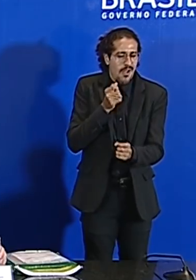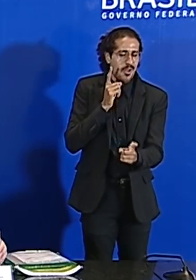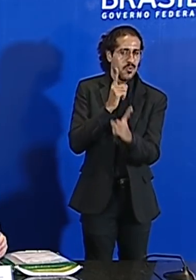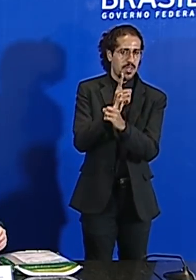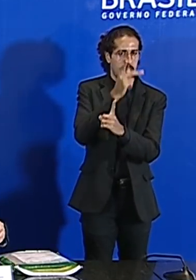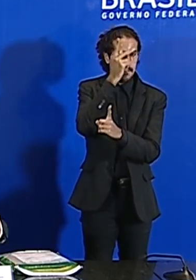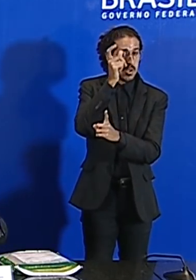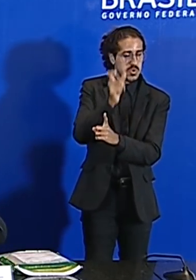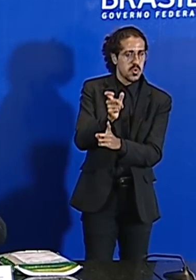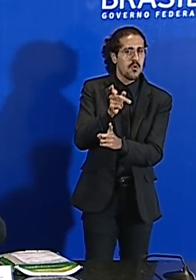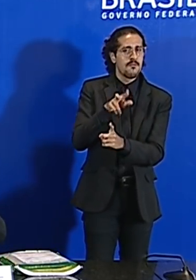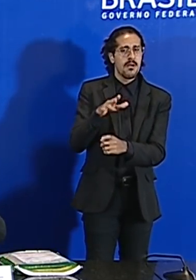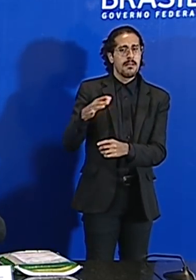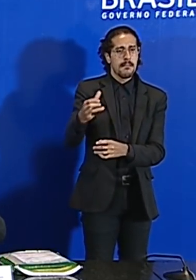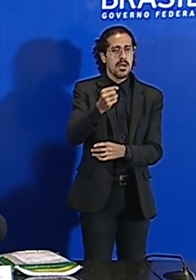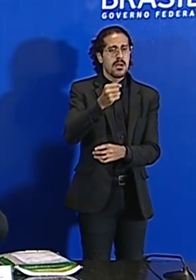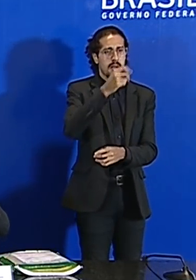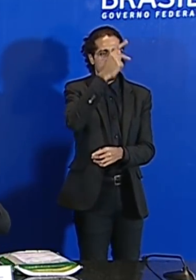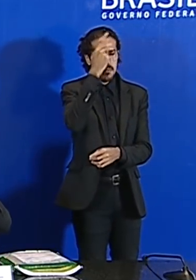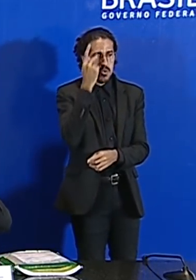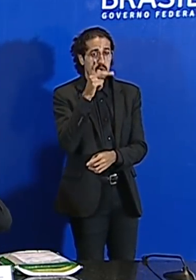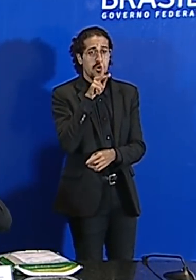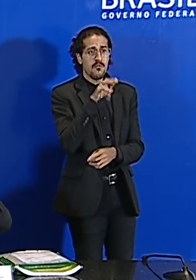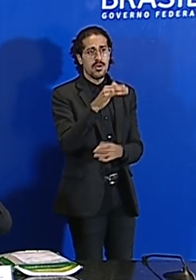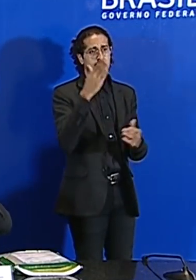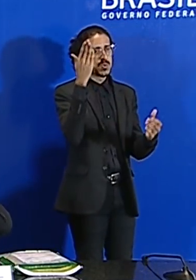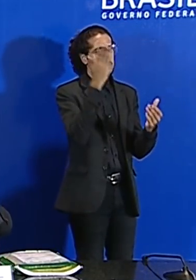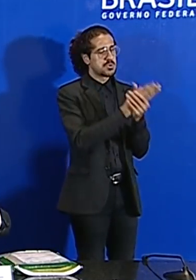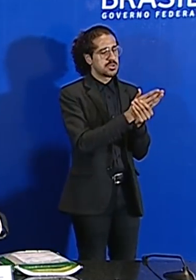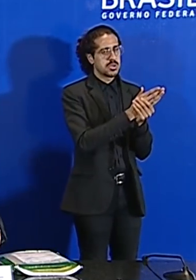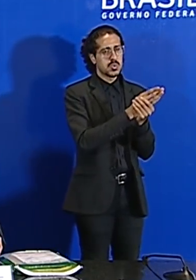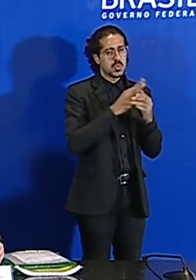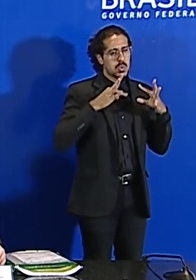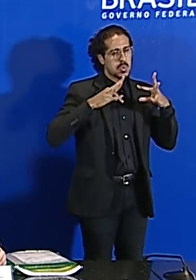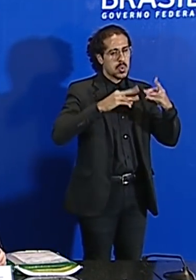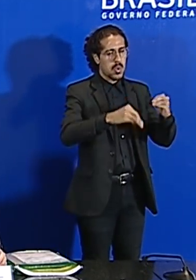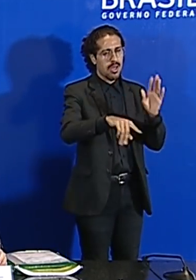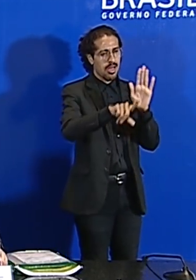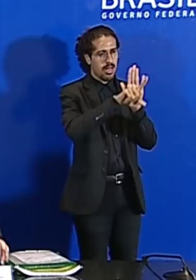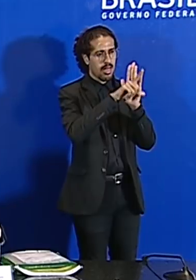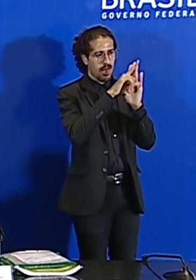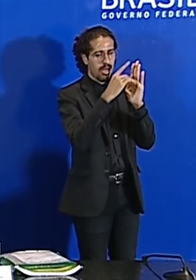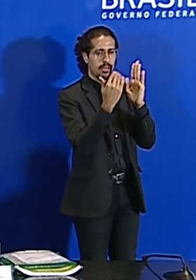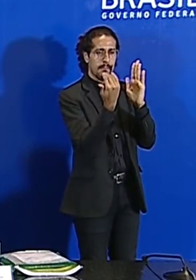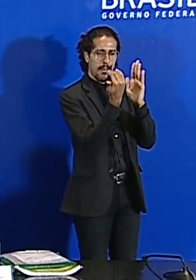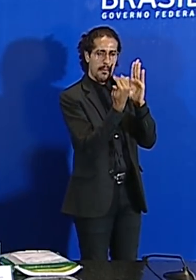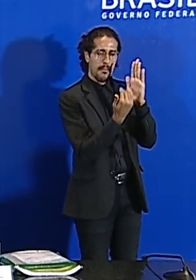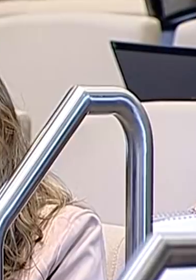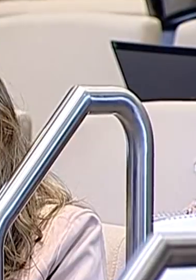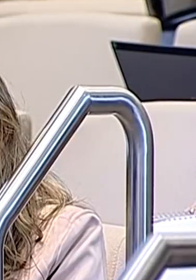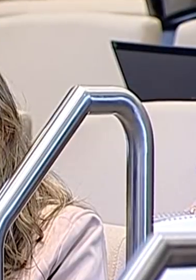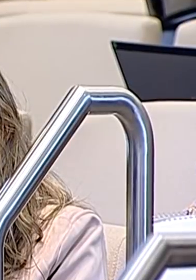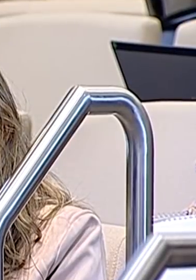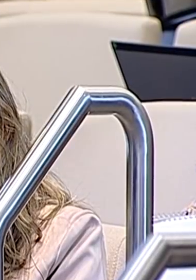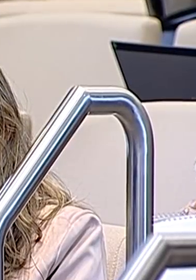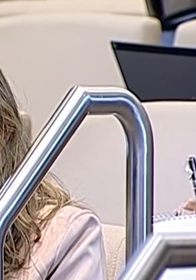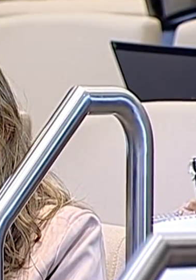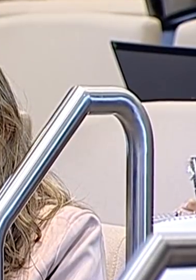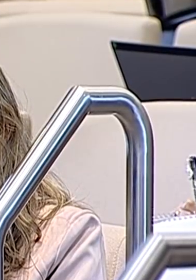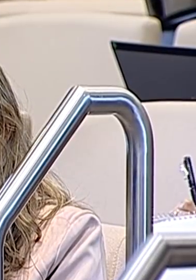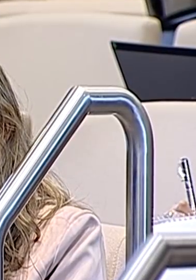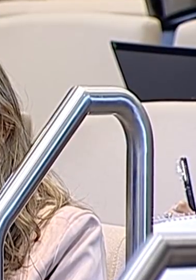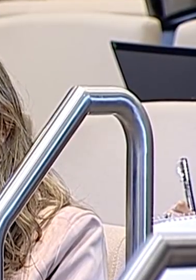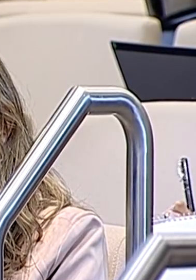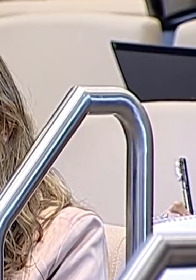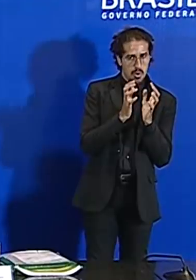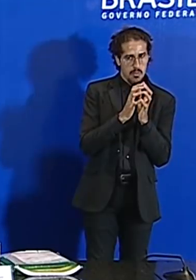e aí vamos pegar essa pessoa e ela vai enfrentar todas as consequências legais do ato lesivo dela. É de Pernambuco mesmo, como o senhor chegou?